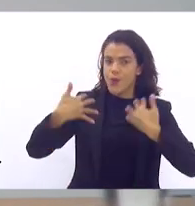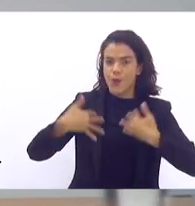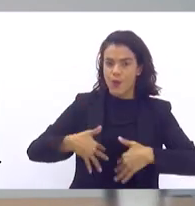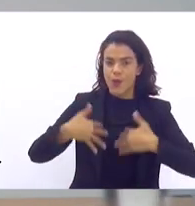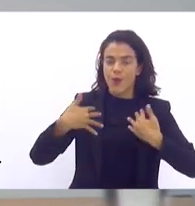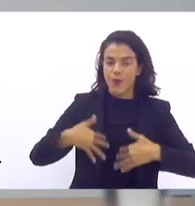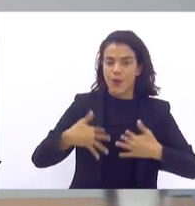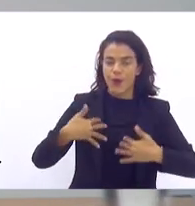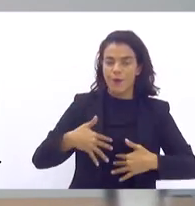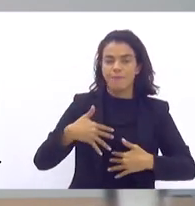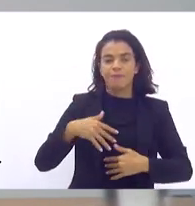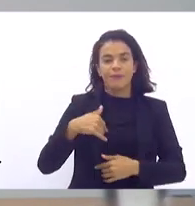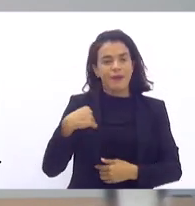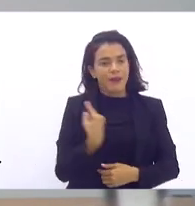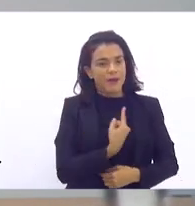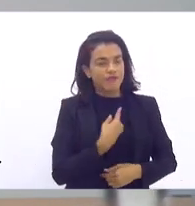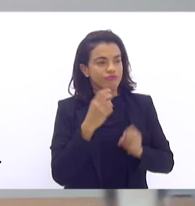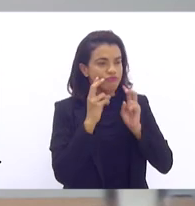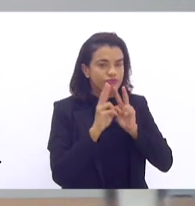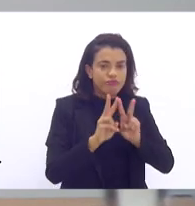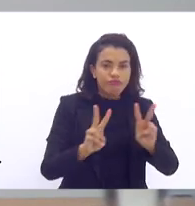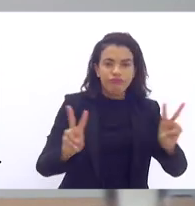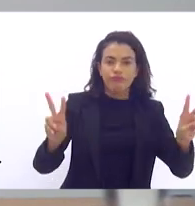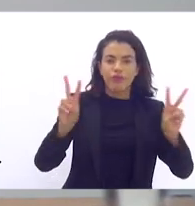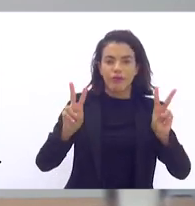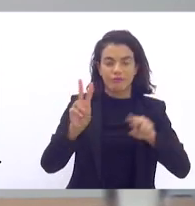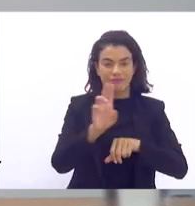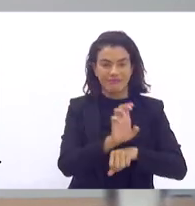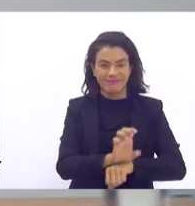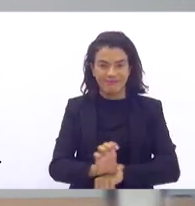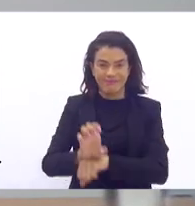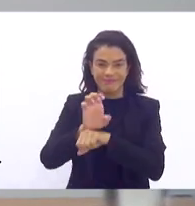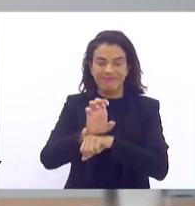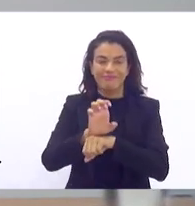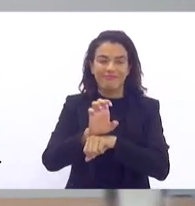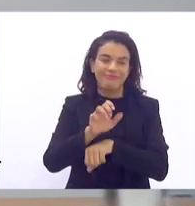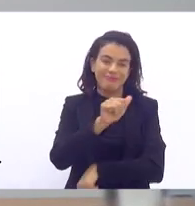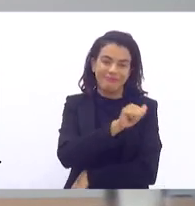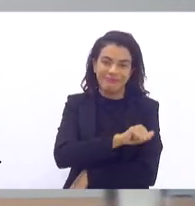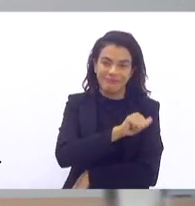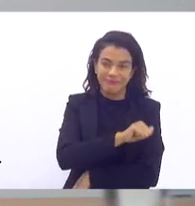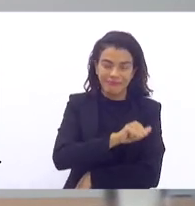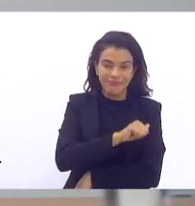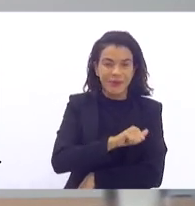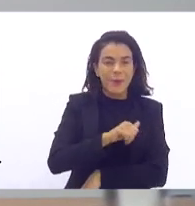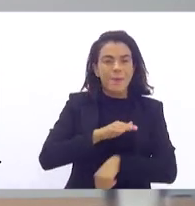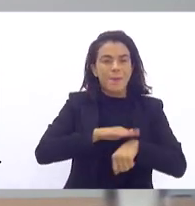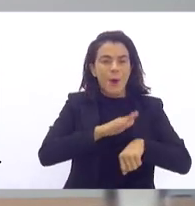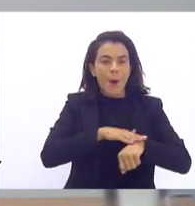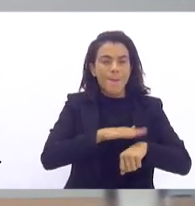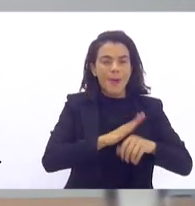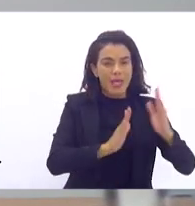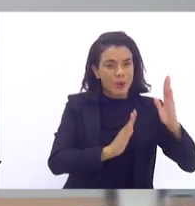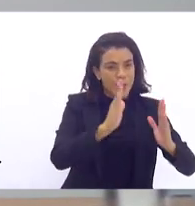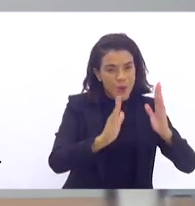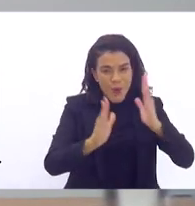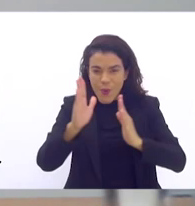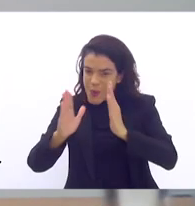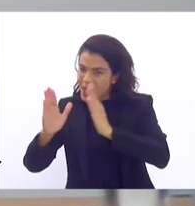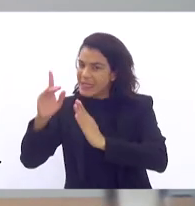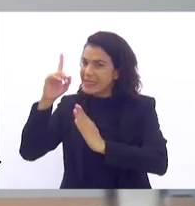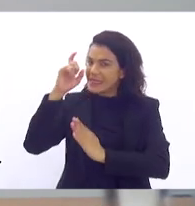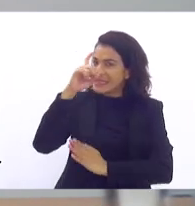né a gente vê o nosso estado que já teve Tantos momentos de crise